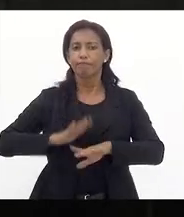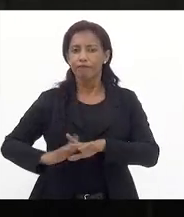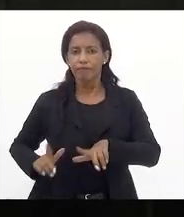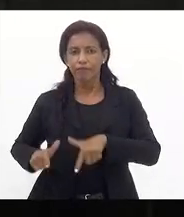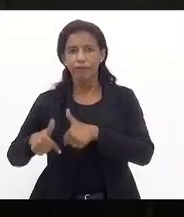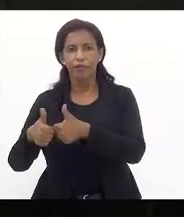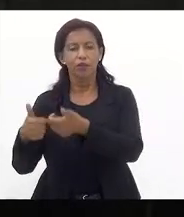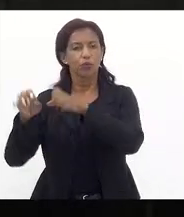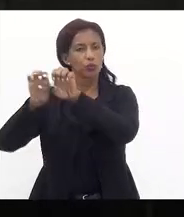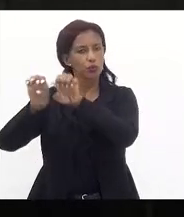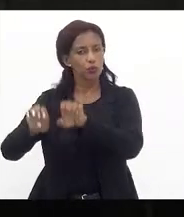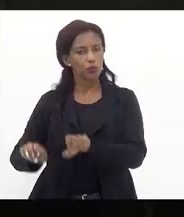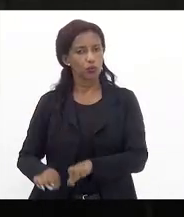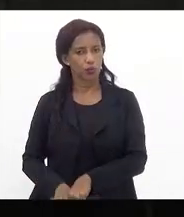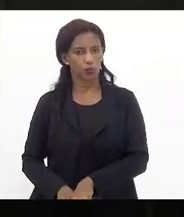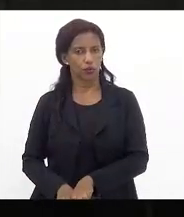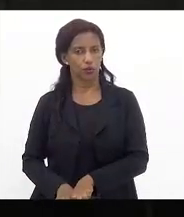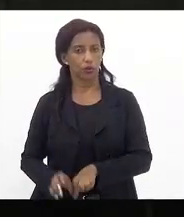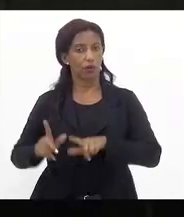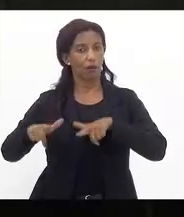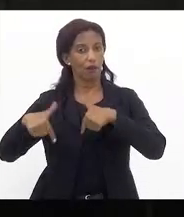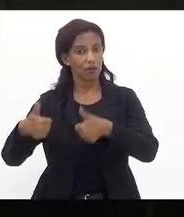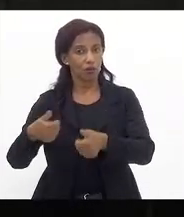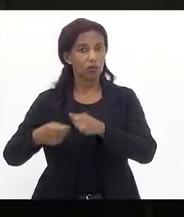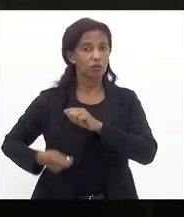ações estruturantes. E ações